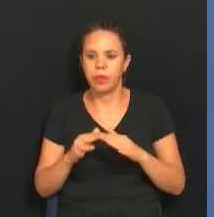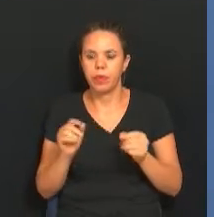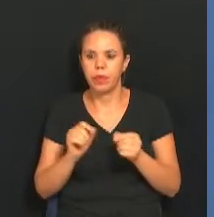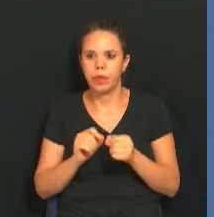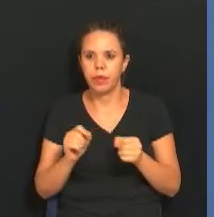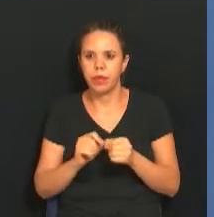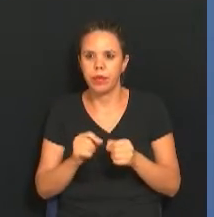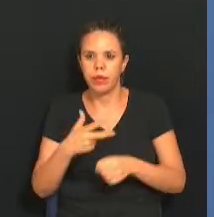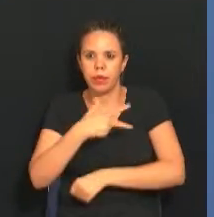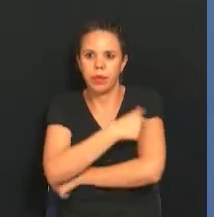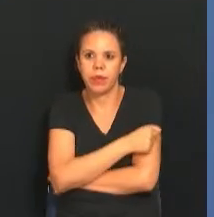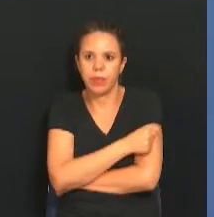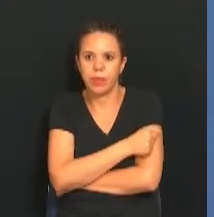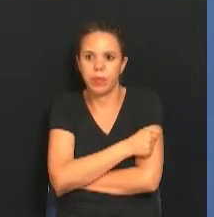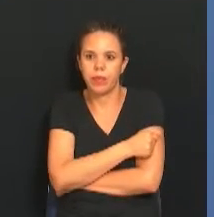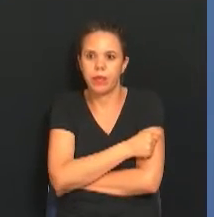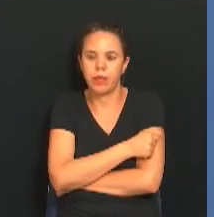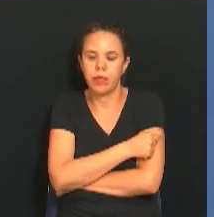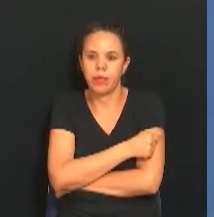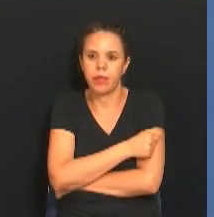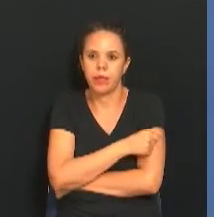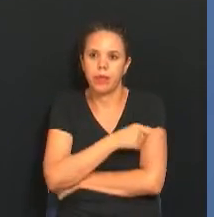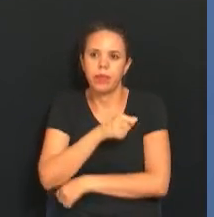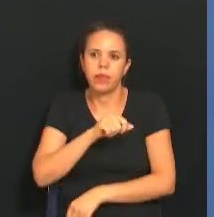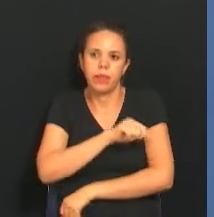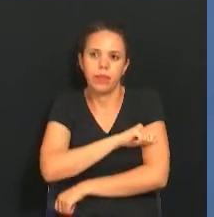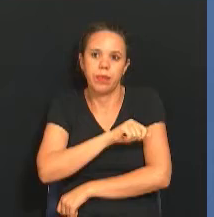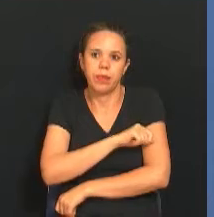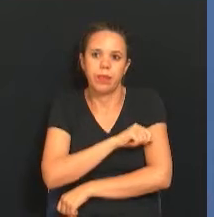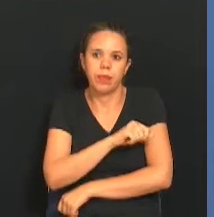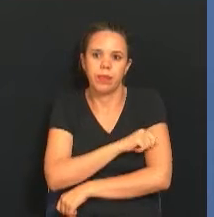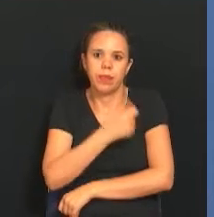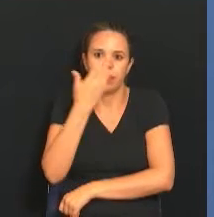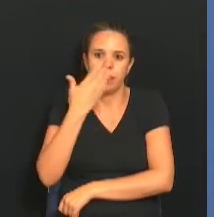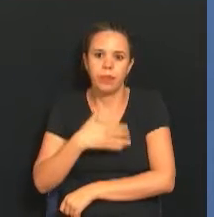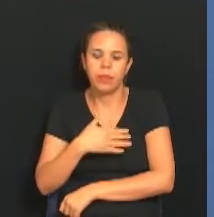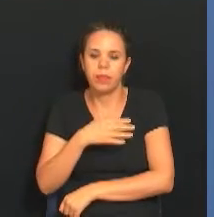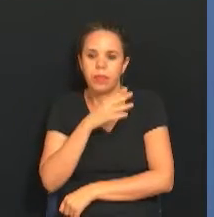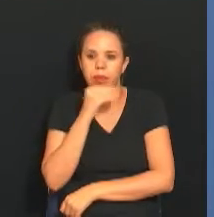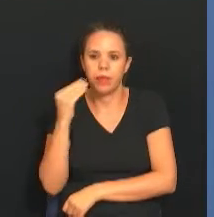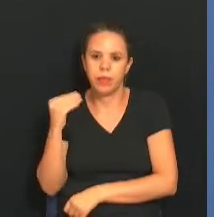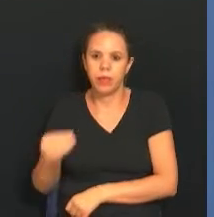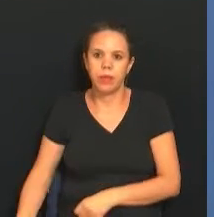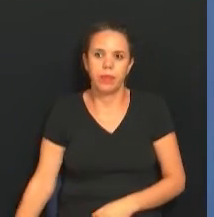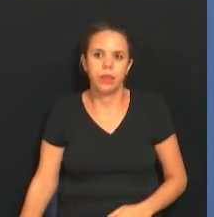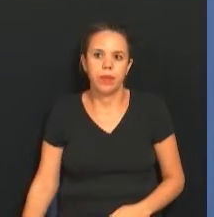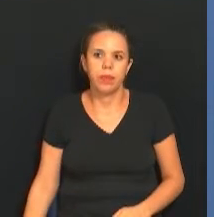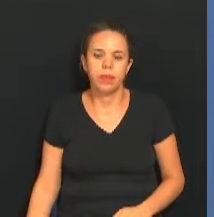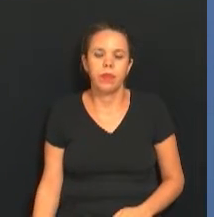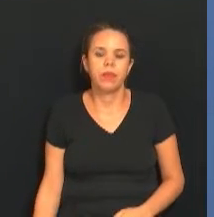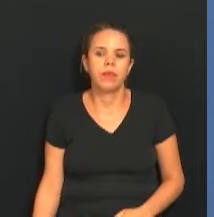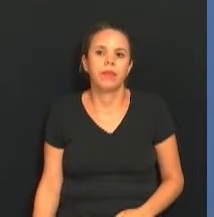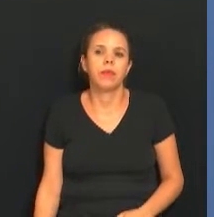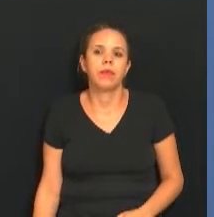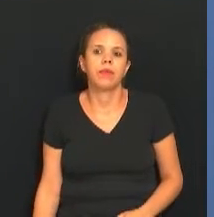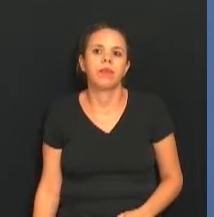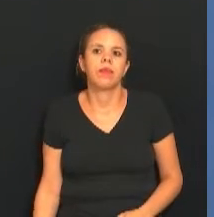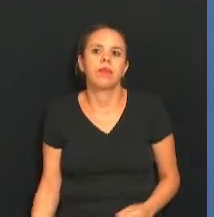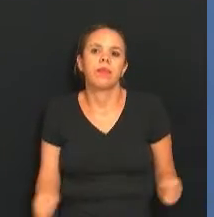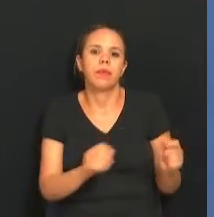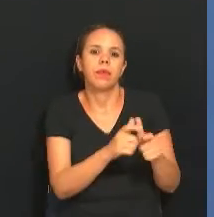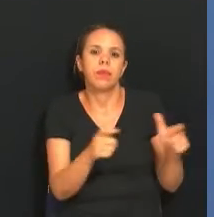fazer a imunização das dos Estudantes especialmente crianças e adolescentes Olha o objetivo é